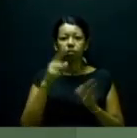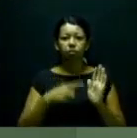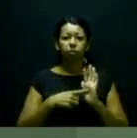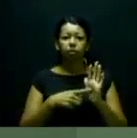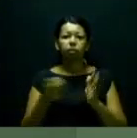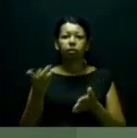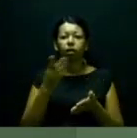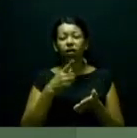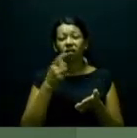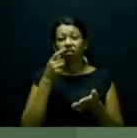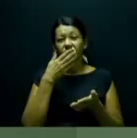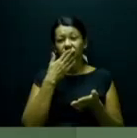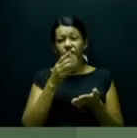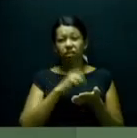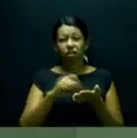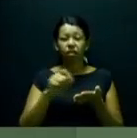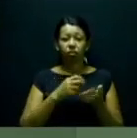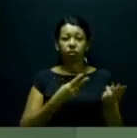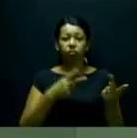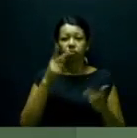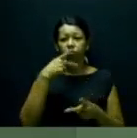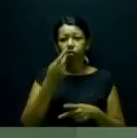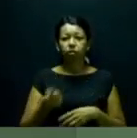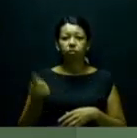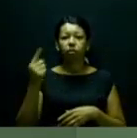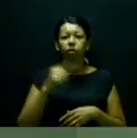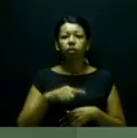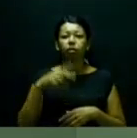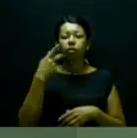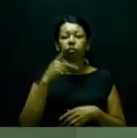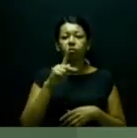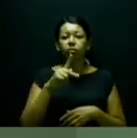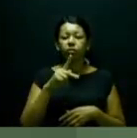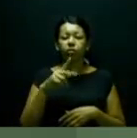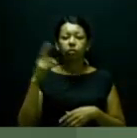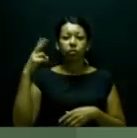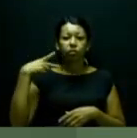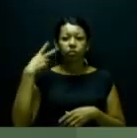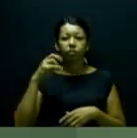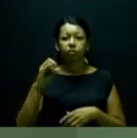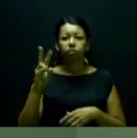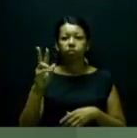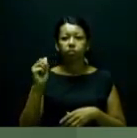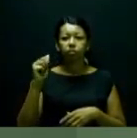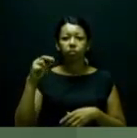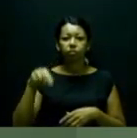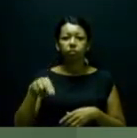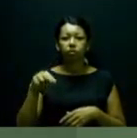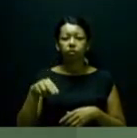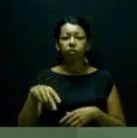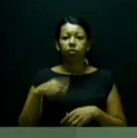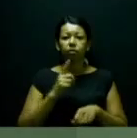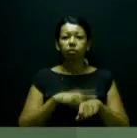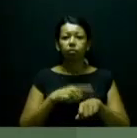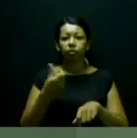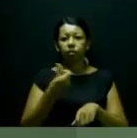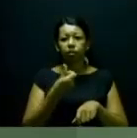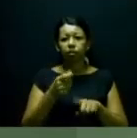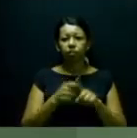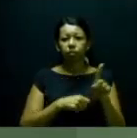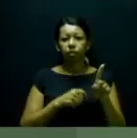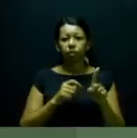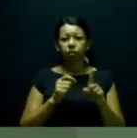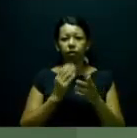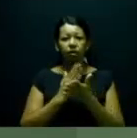este requerimento, porque, como foi dito aqui, o Vossa Excelência, o vereador Ivan, o prazo de 6 meses está se